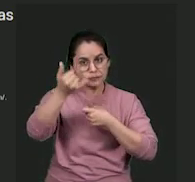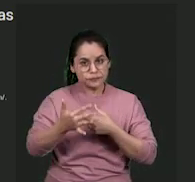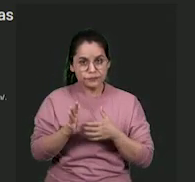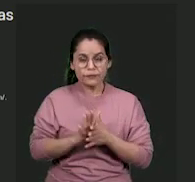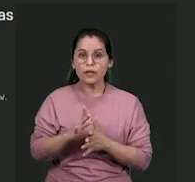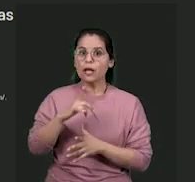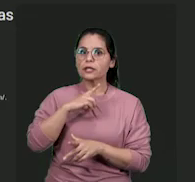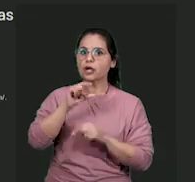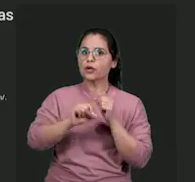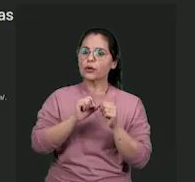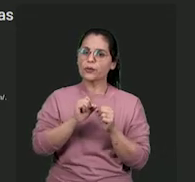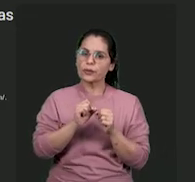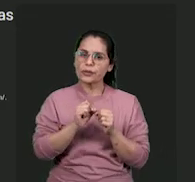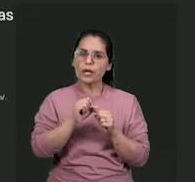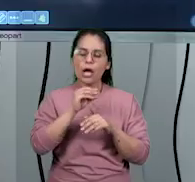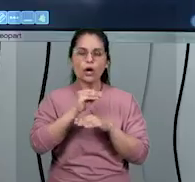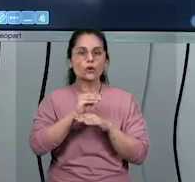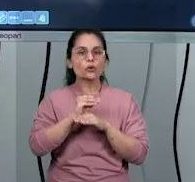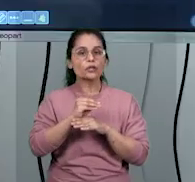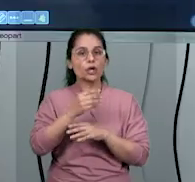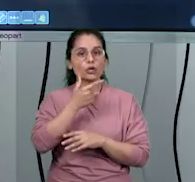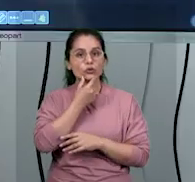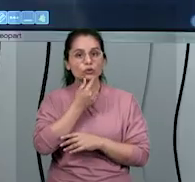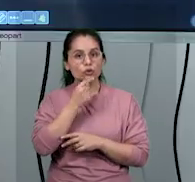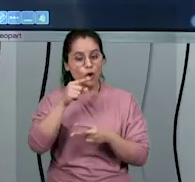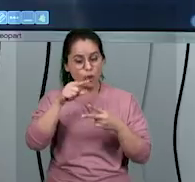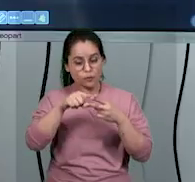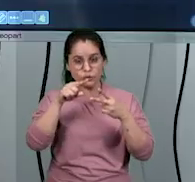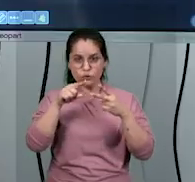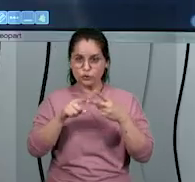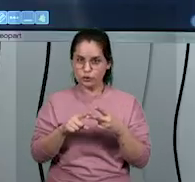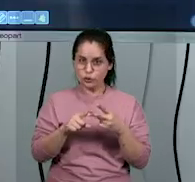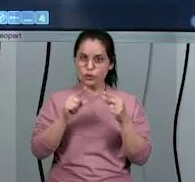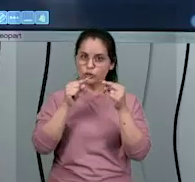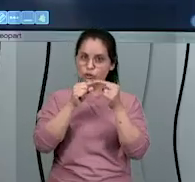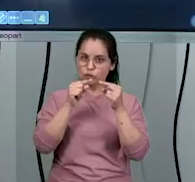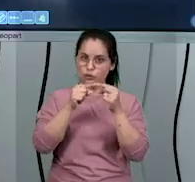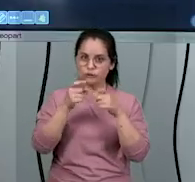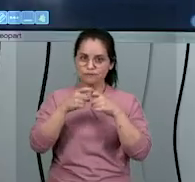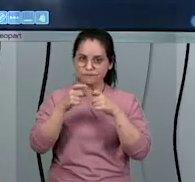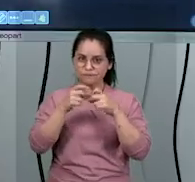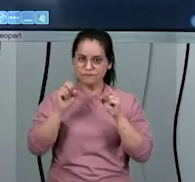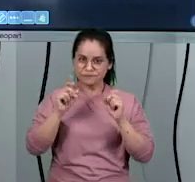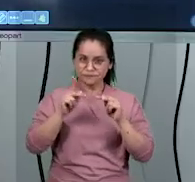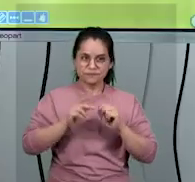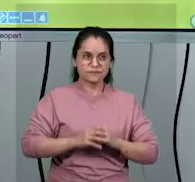gente tem aí cuidando do homem essas duas especialidades.